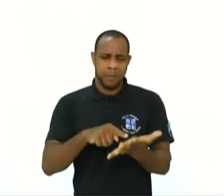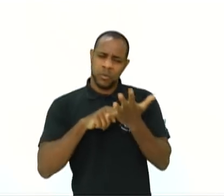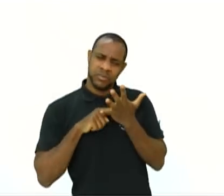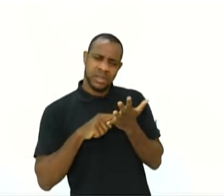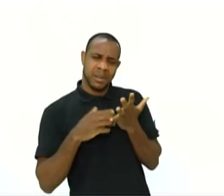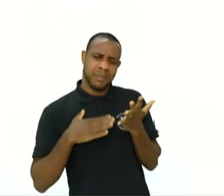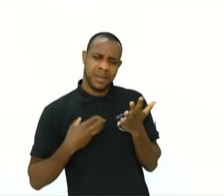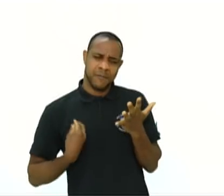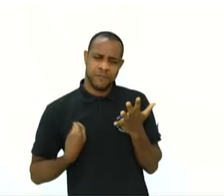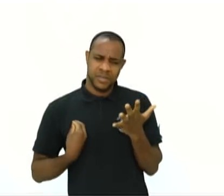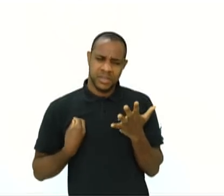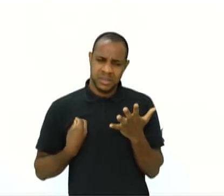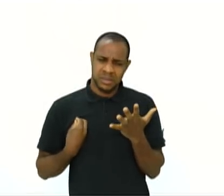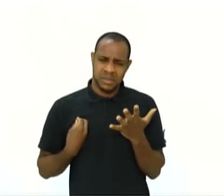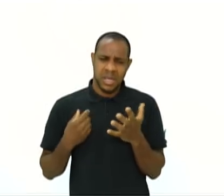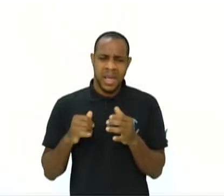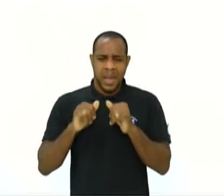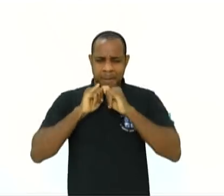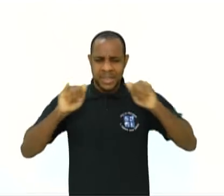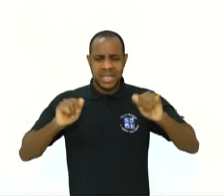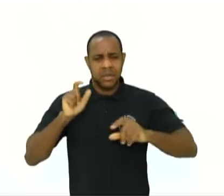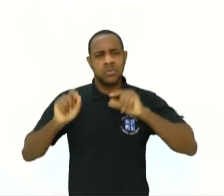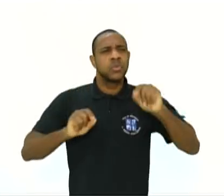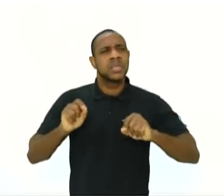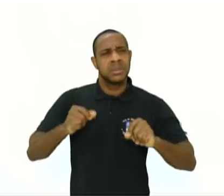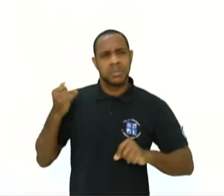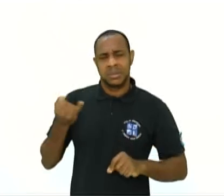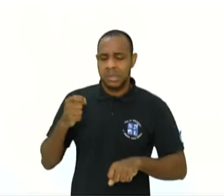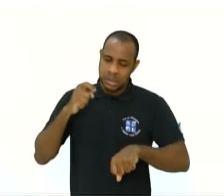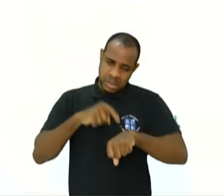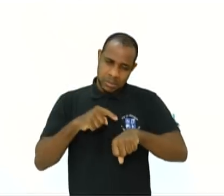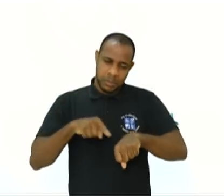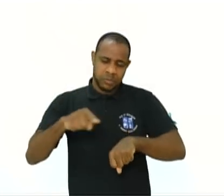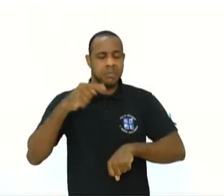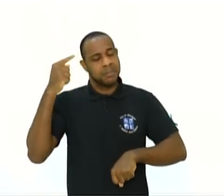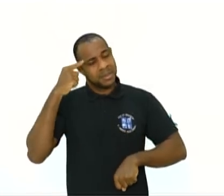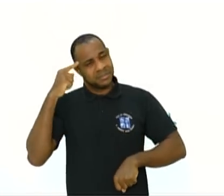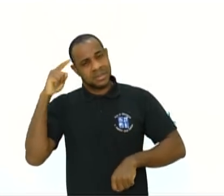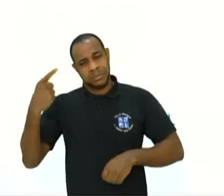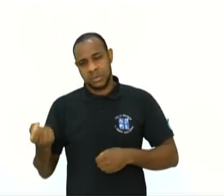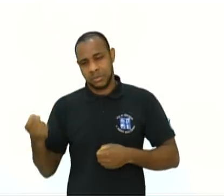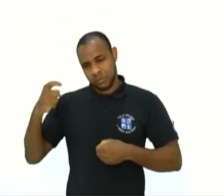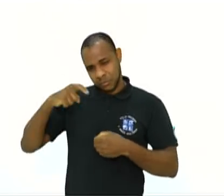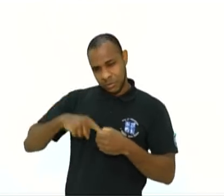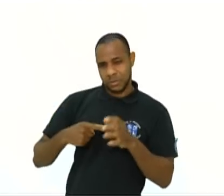vocês, o que ela traz de mensagem? Um tempinho para vocês pensarem aí.